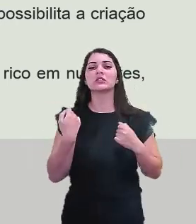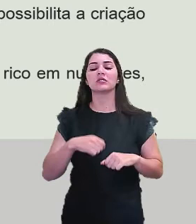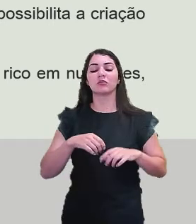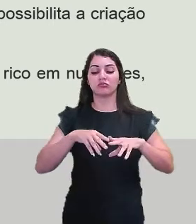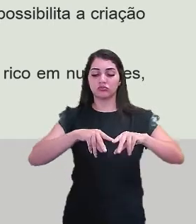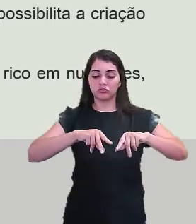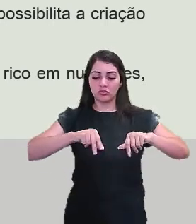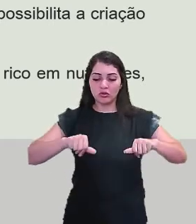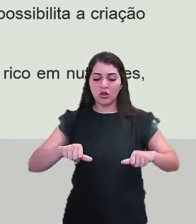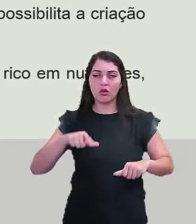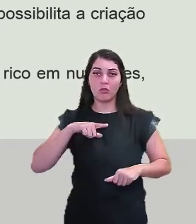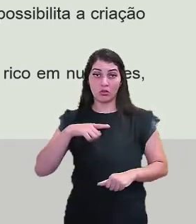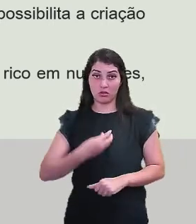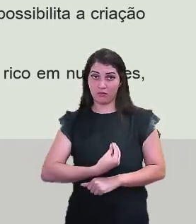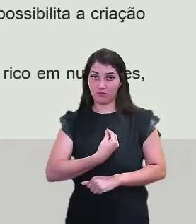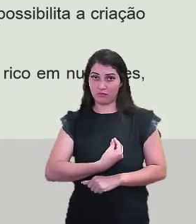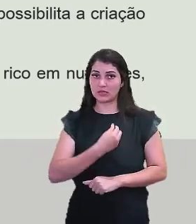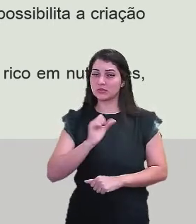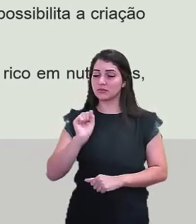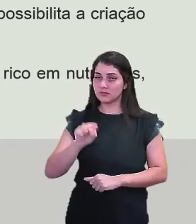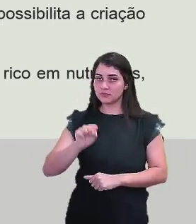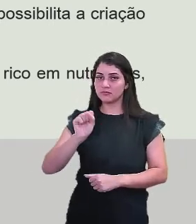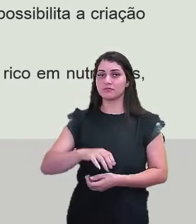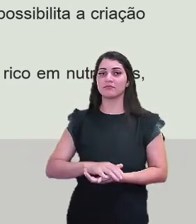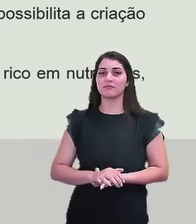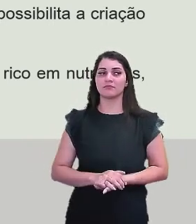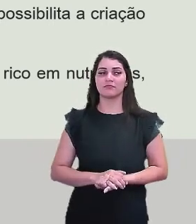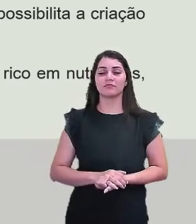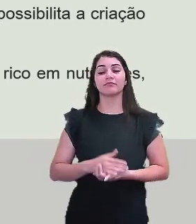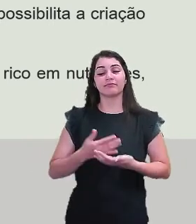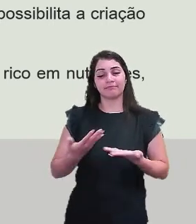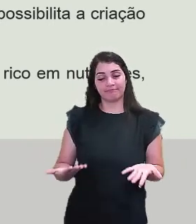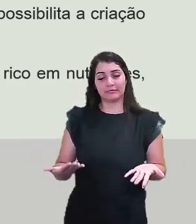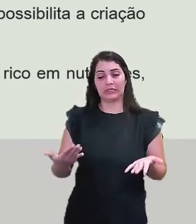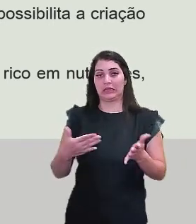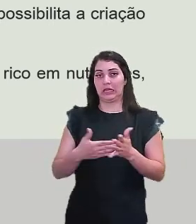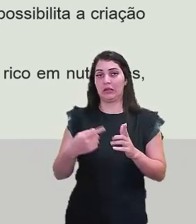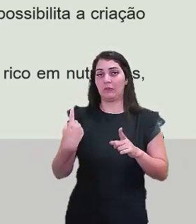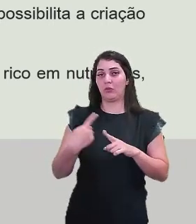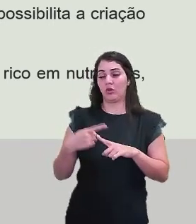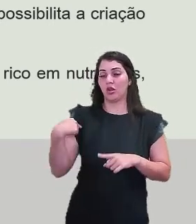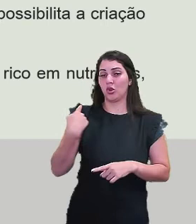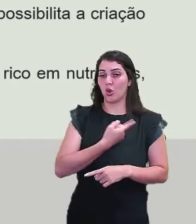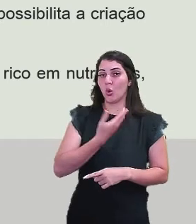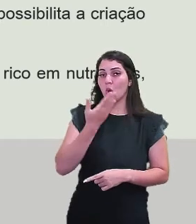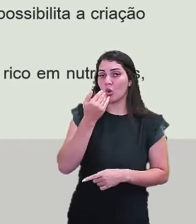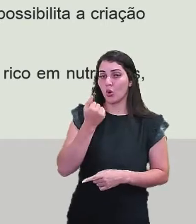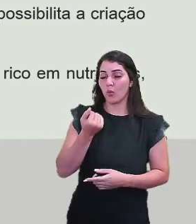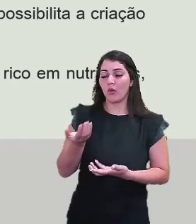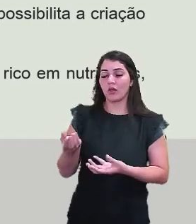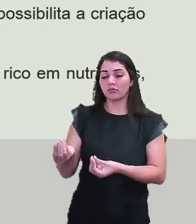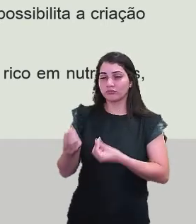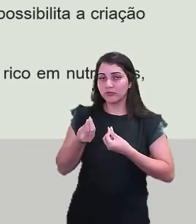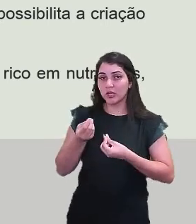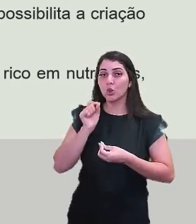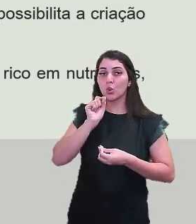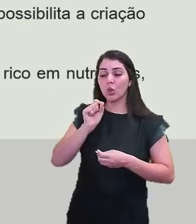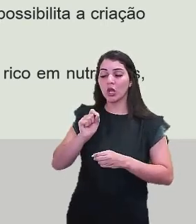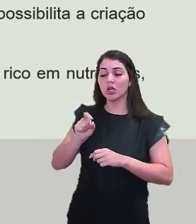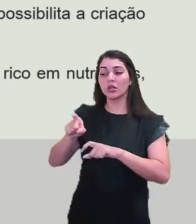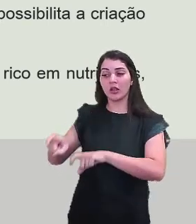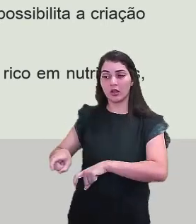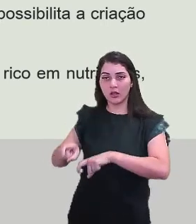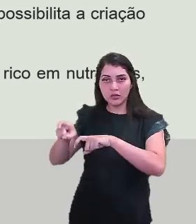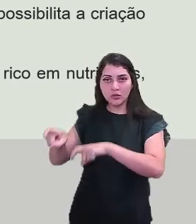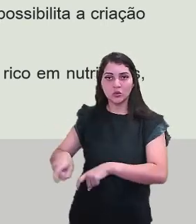nossa sobrevivência. Sim, até porque o nosso alimento vem da agricultura e da pecuária. E essas